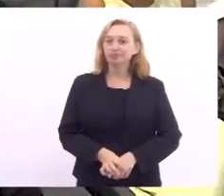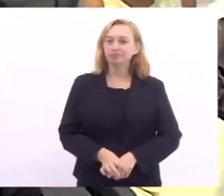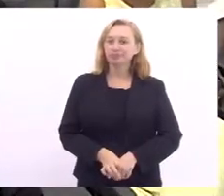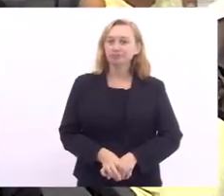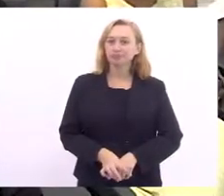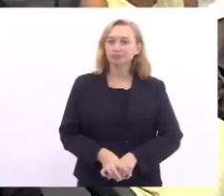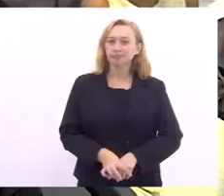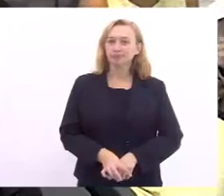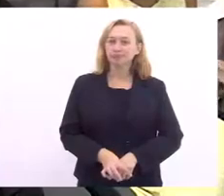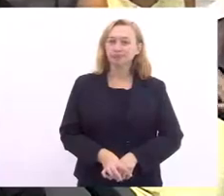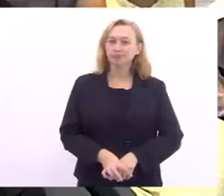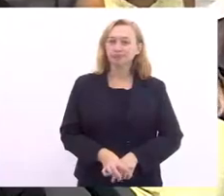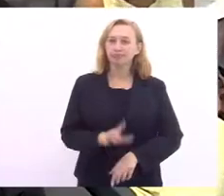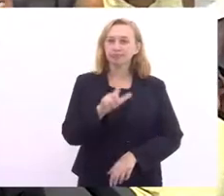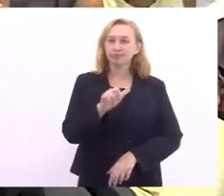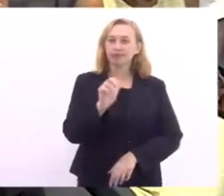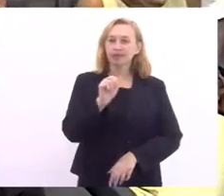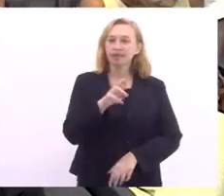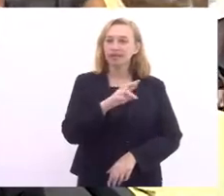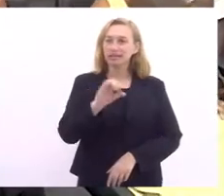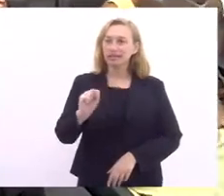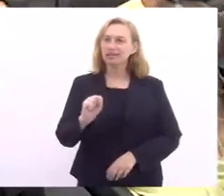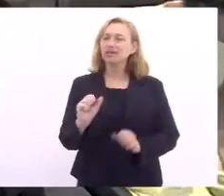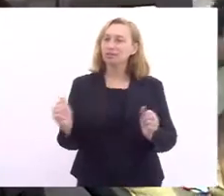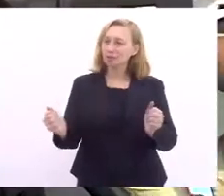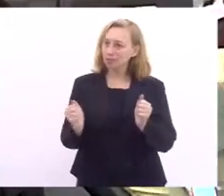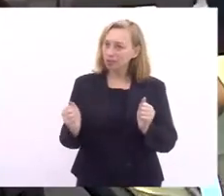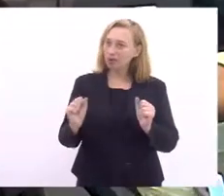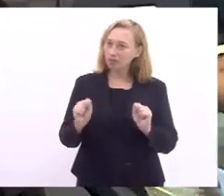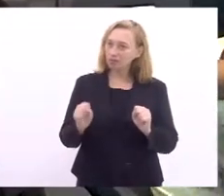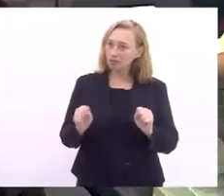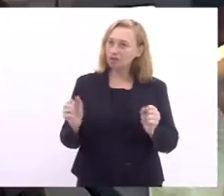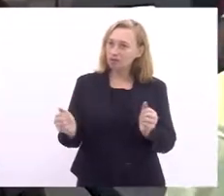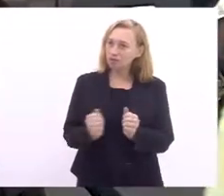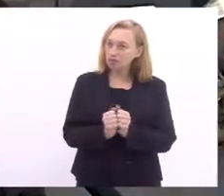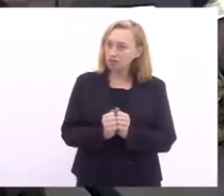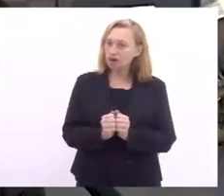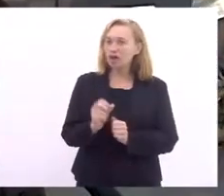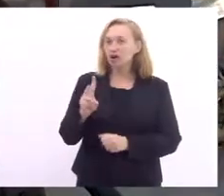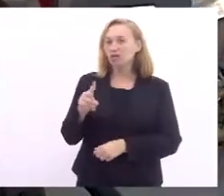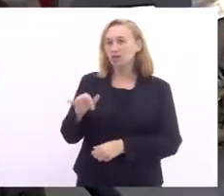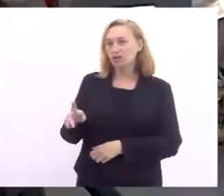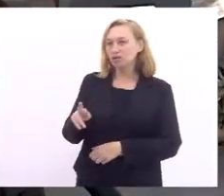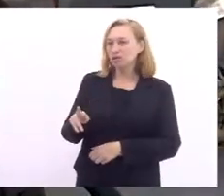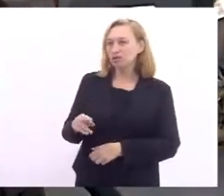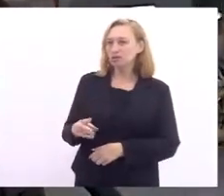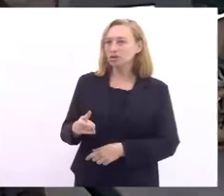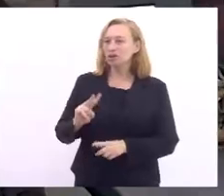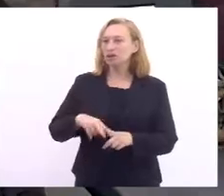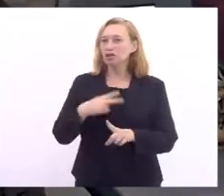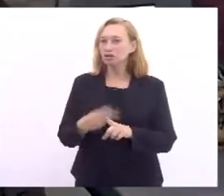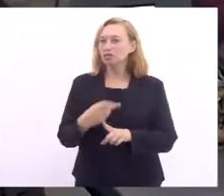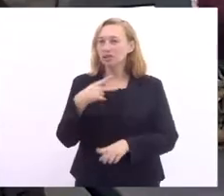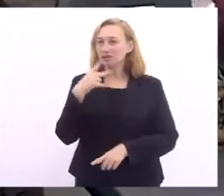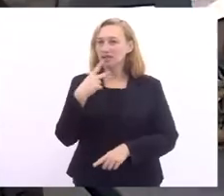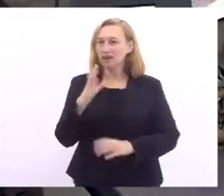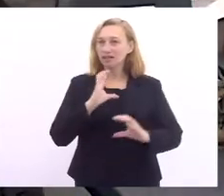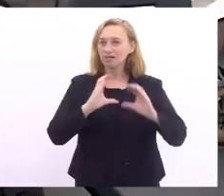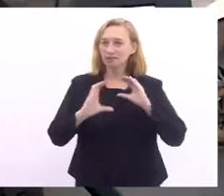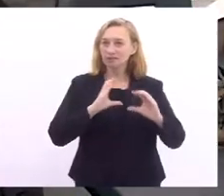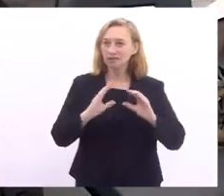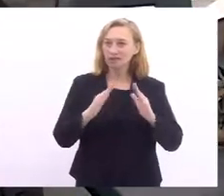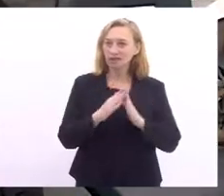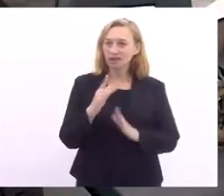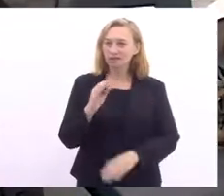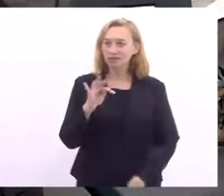a Larissa Larissa borlin pode se juntar ao Victor que fazer uma dupla intervenção que a nossa coordenadora de comunicação da